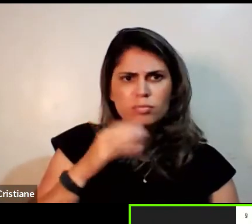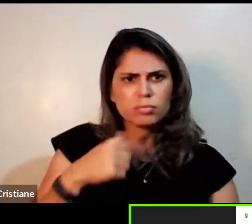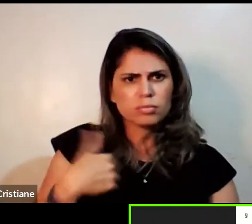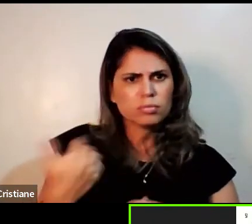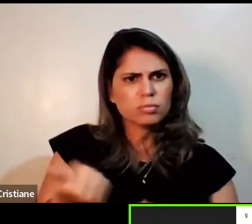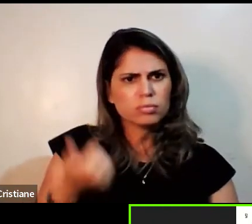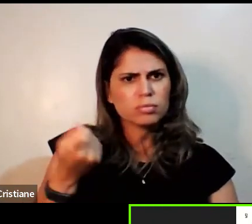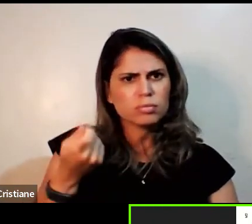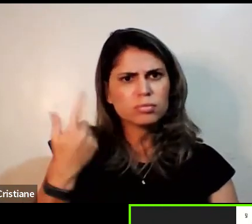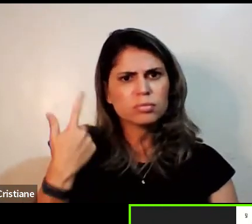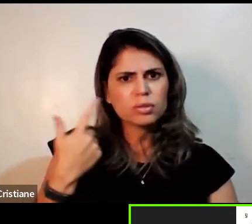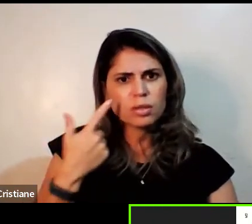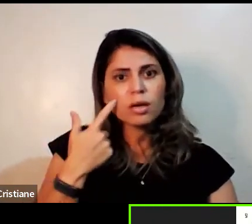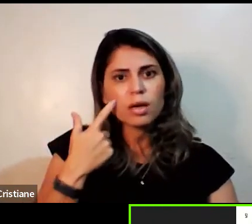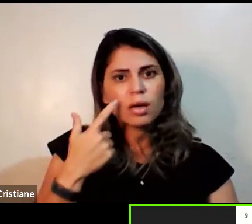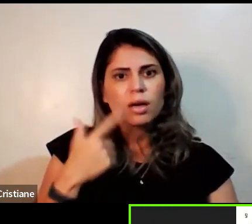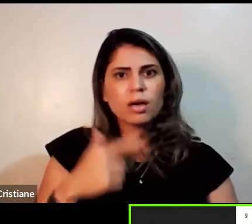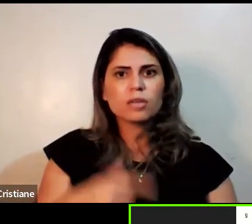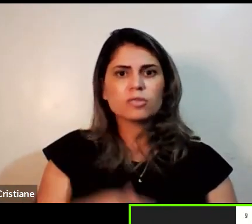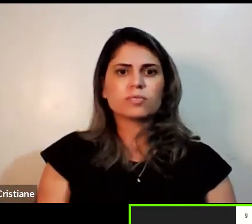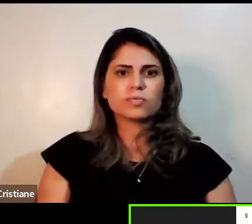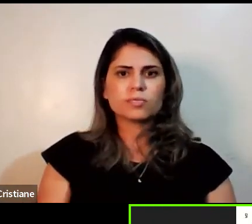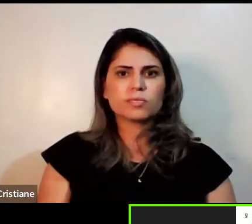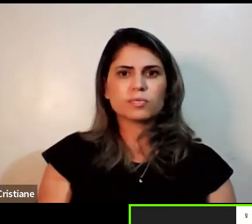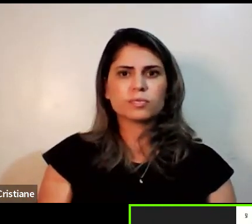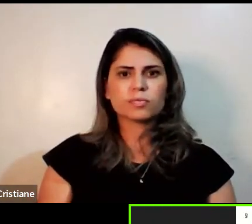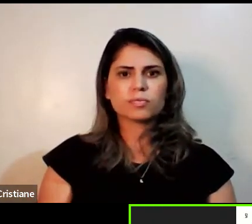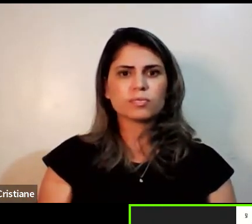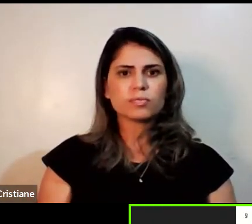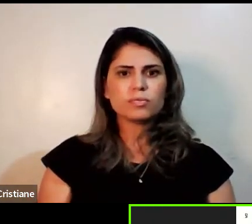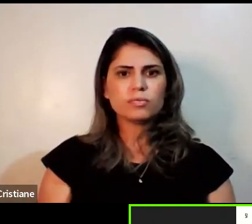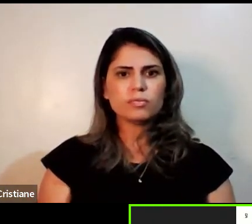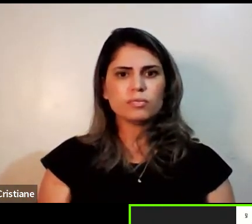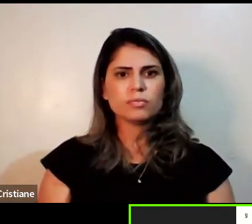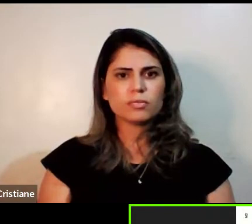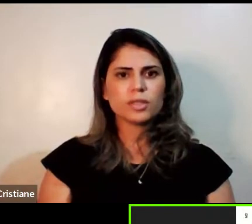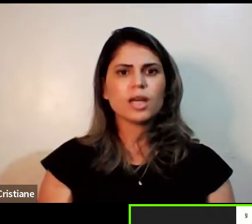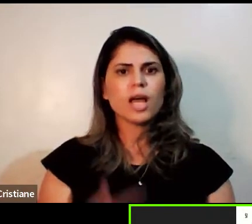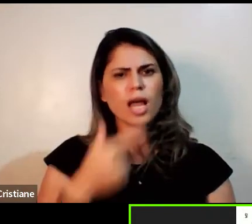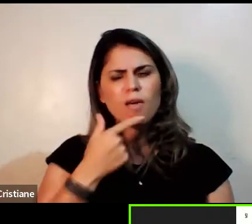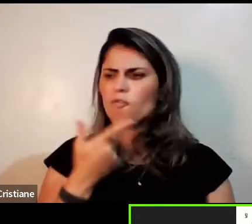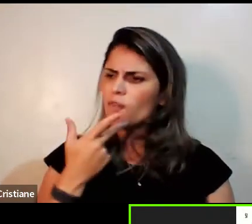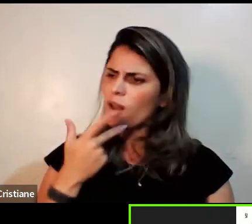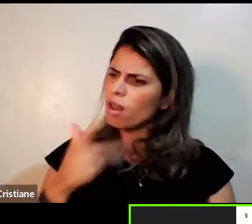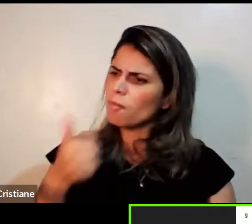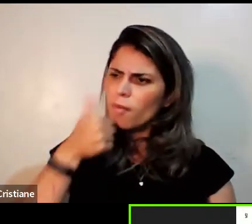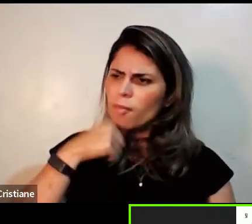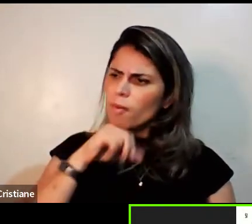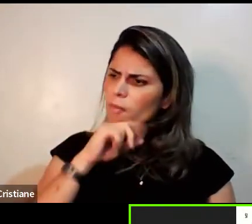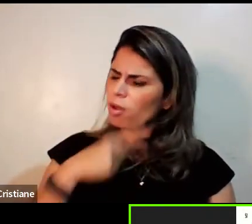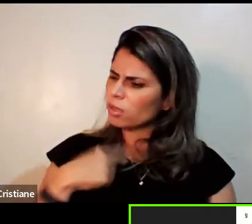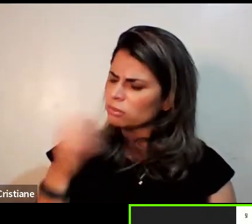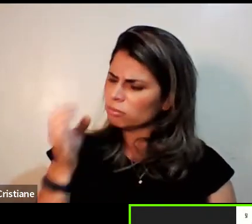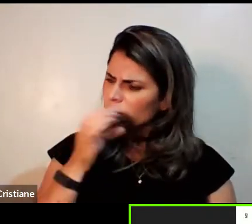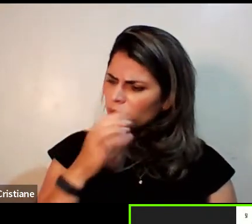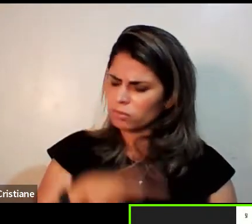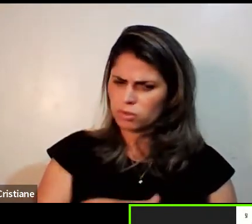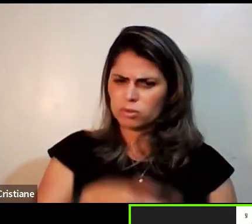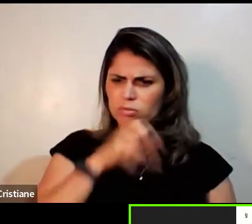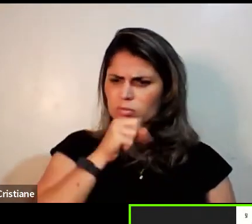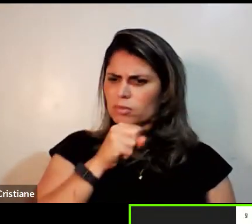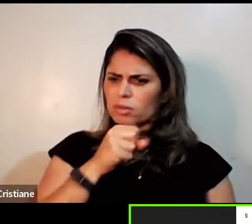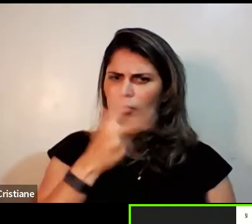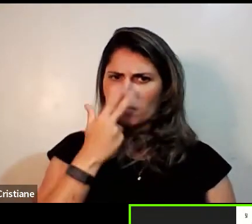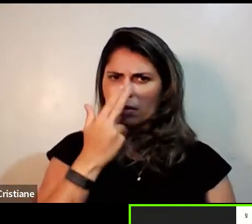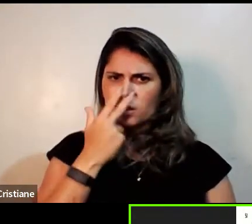para a pessoa que me vendeu e para minha mãe. E eu falei assim, eu